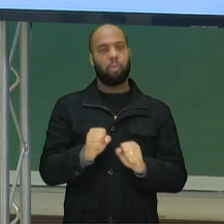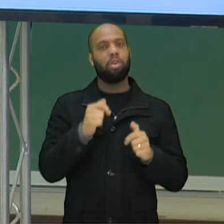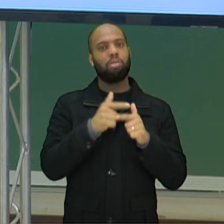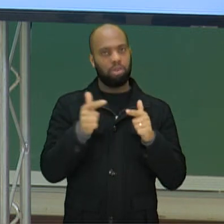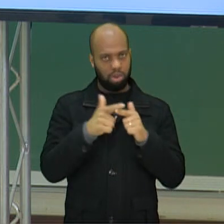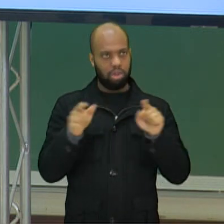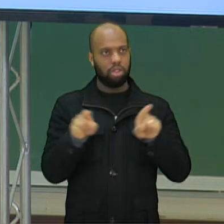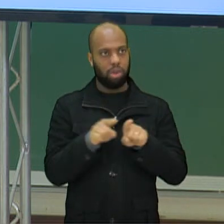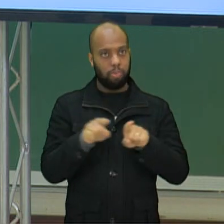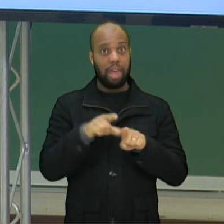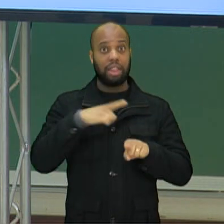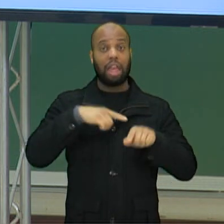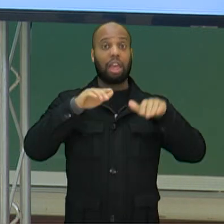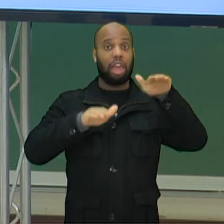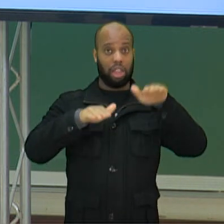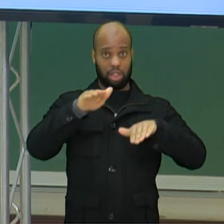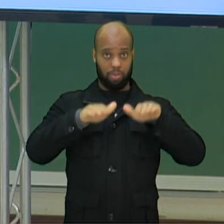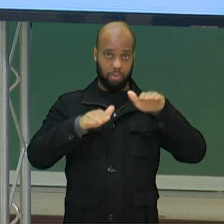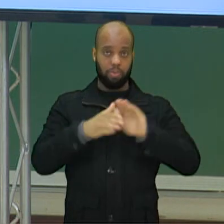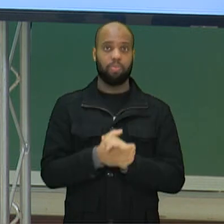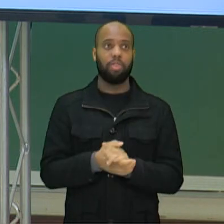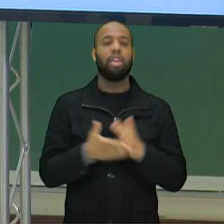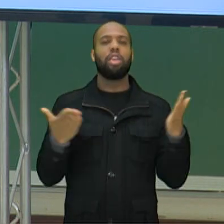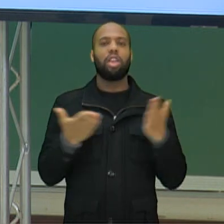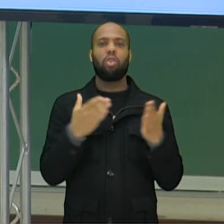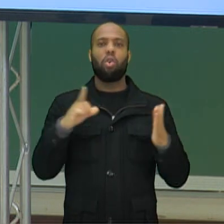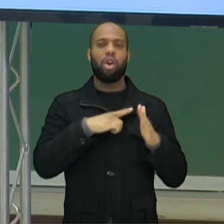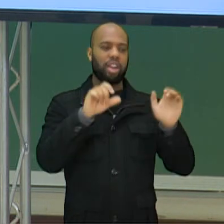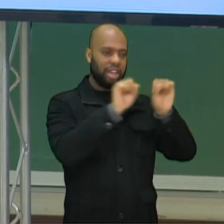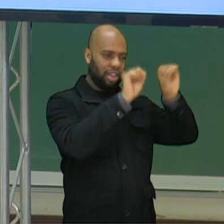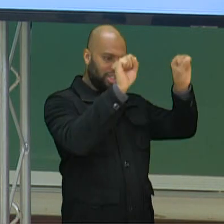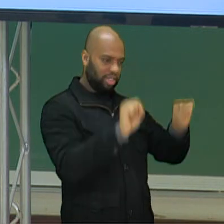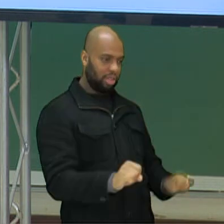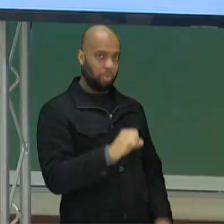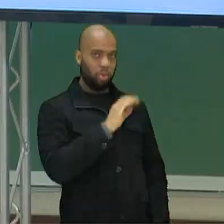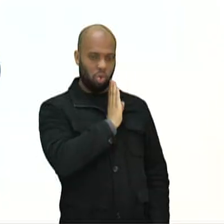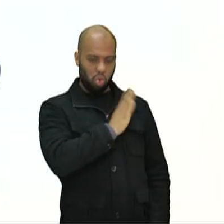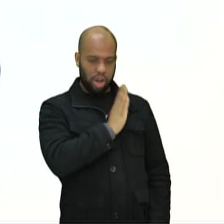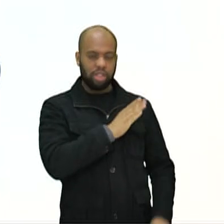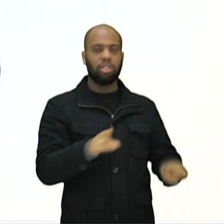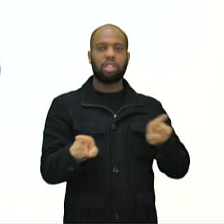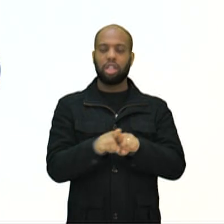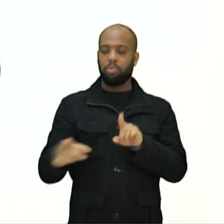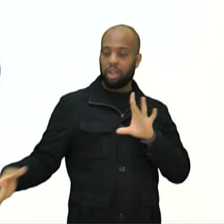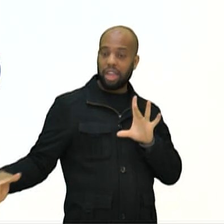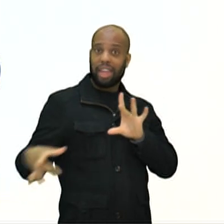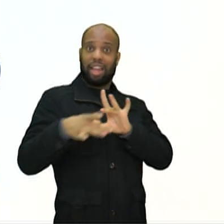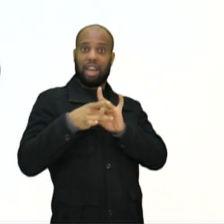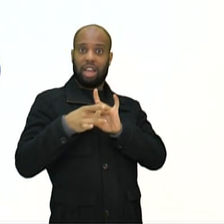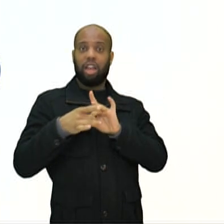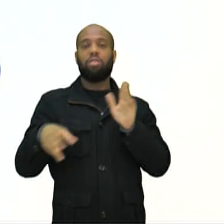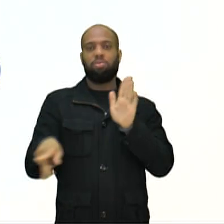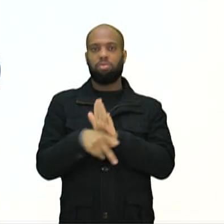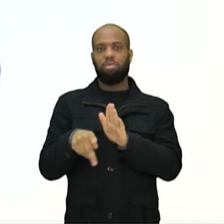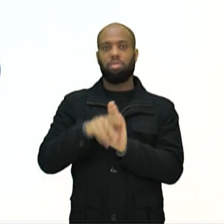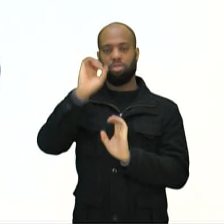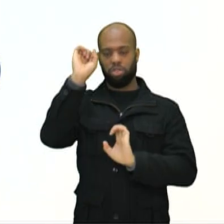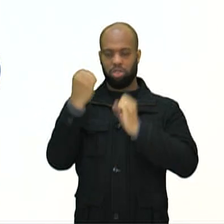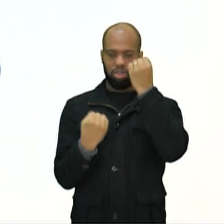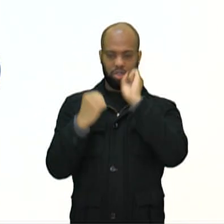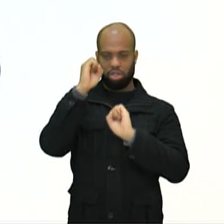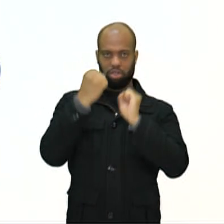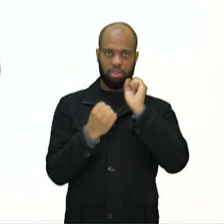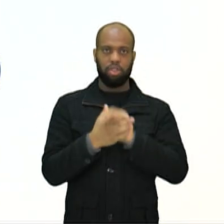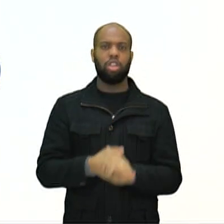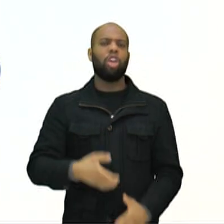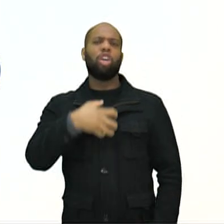Aqui, agora nós falaremos sobre a relação entre o sistema cardiovascular e o exercício. É importante relembrarmos